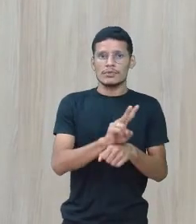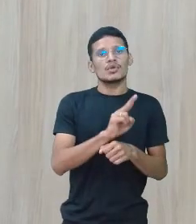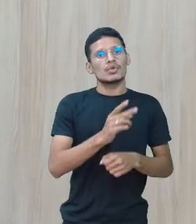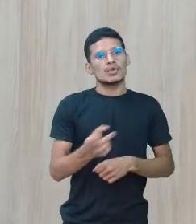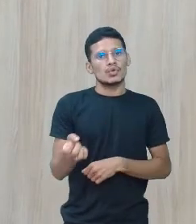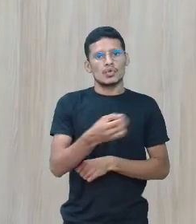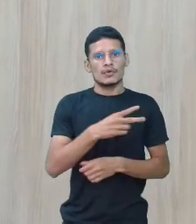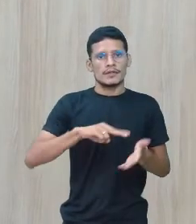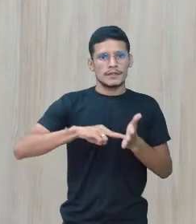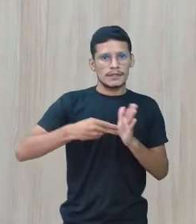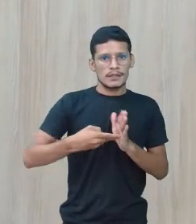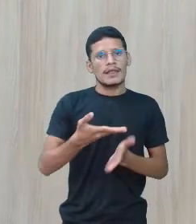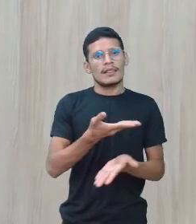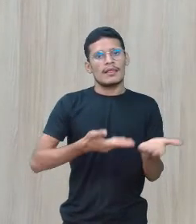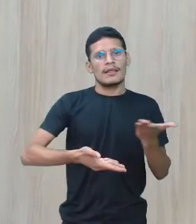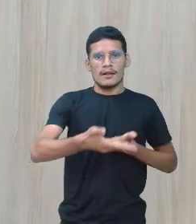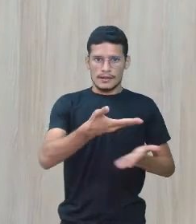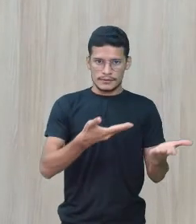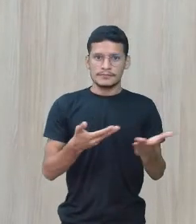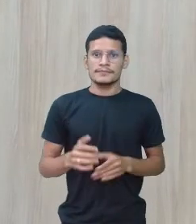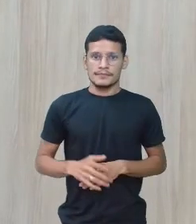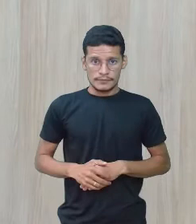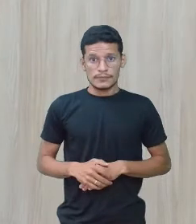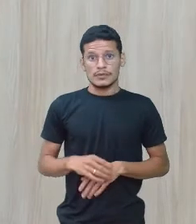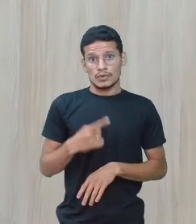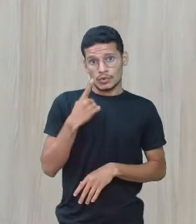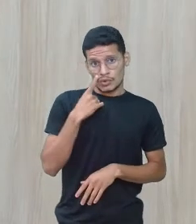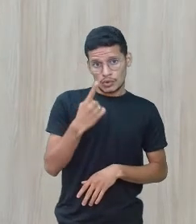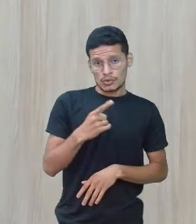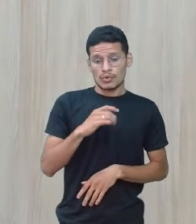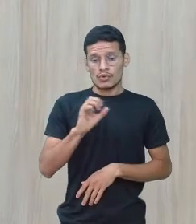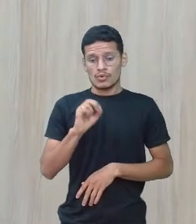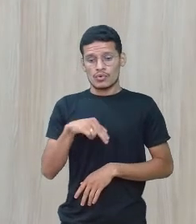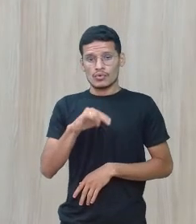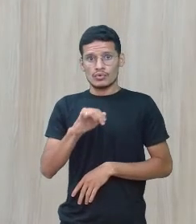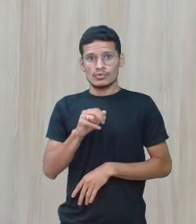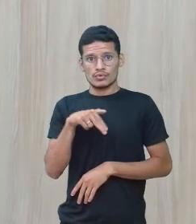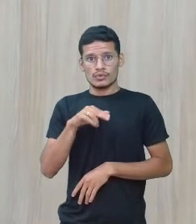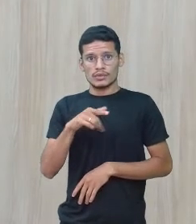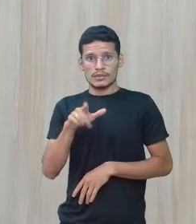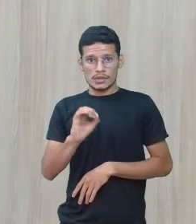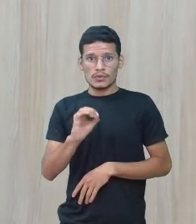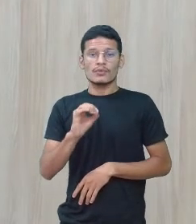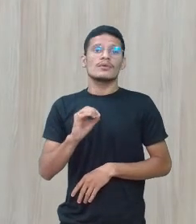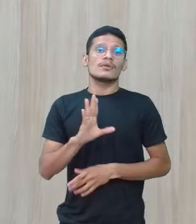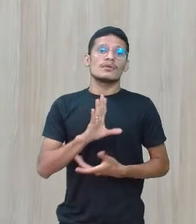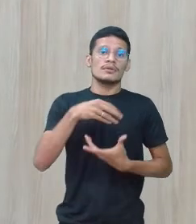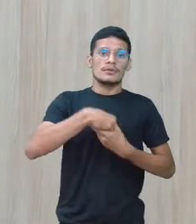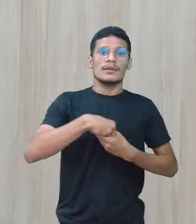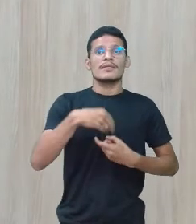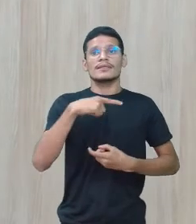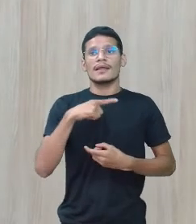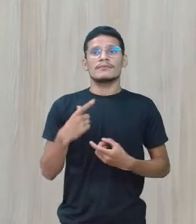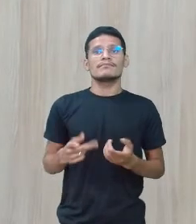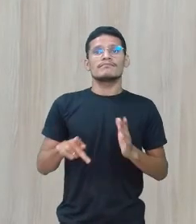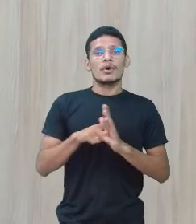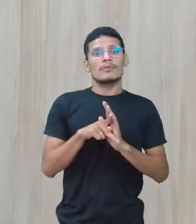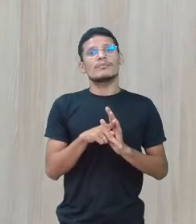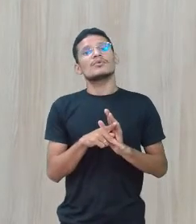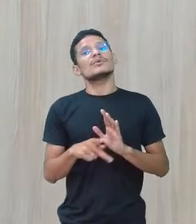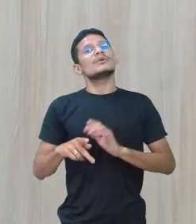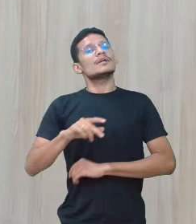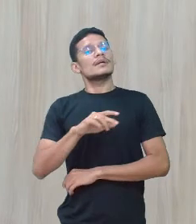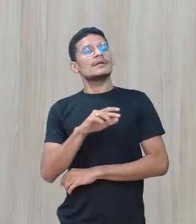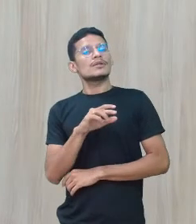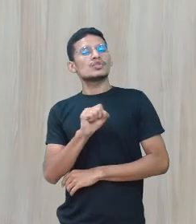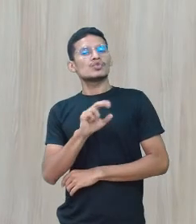essa relação, tá? As conjunções integrantes, elas introduzem as orações subordinadas